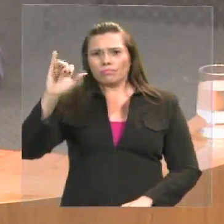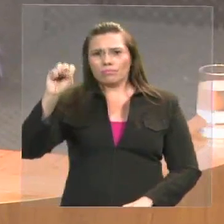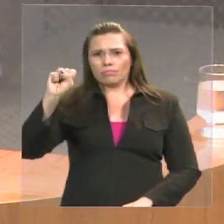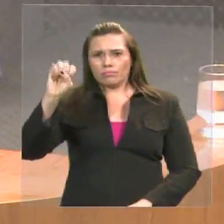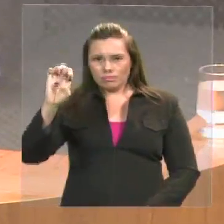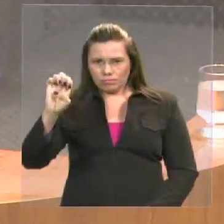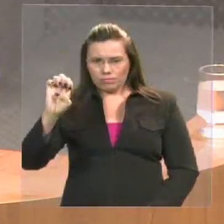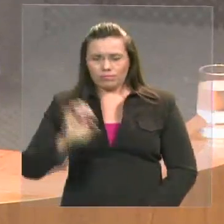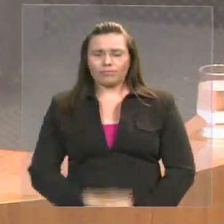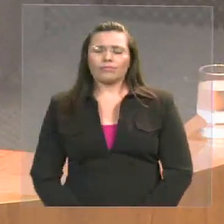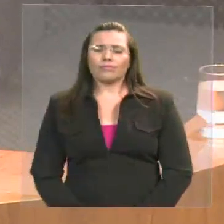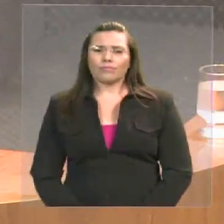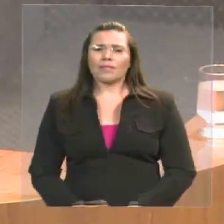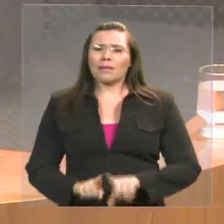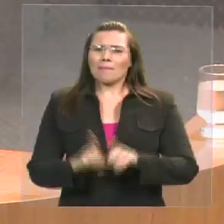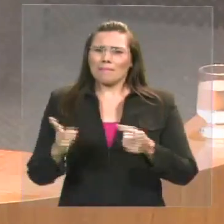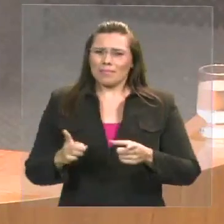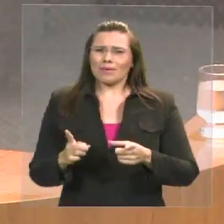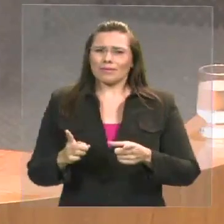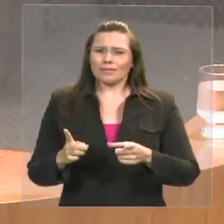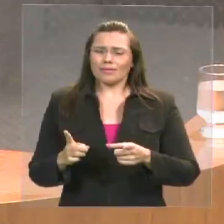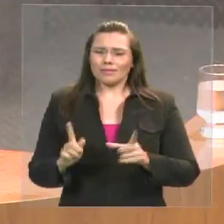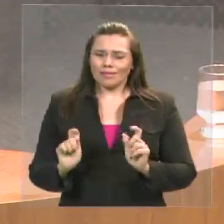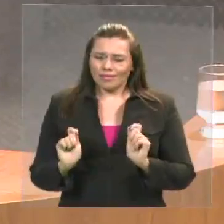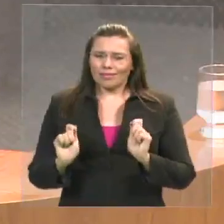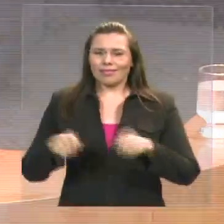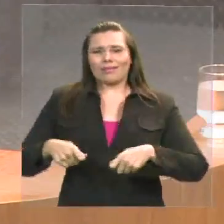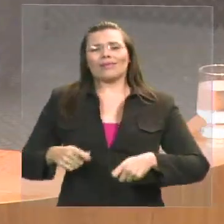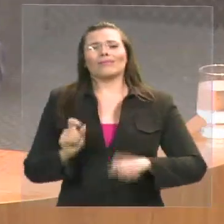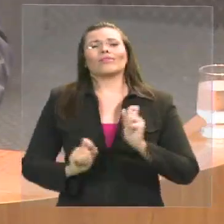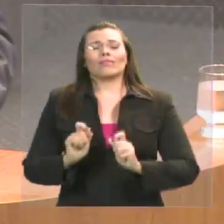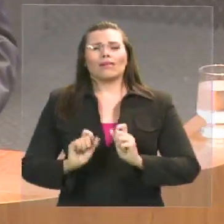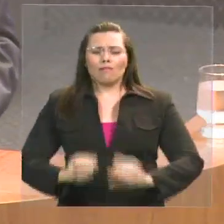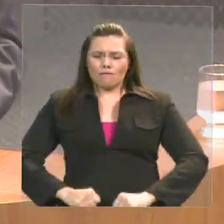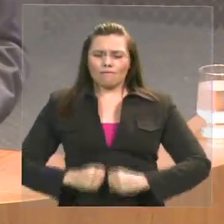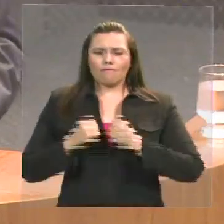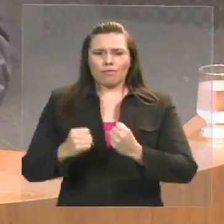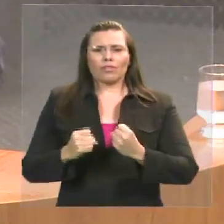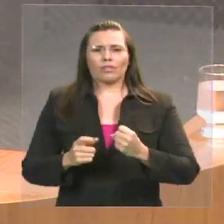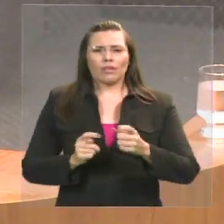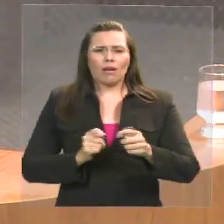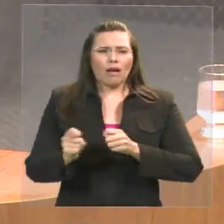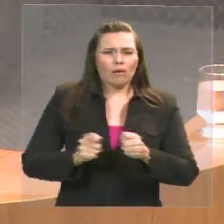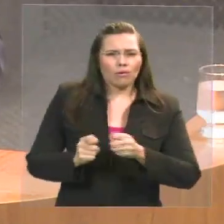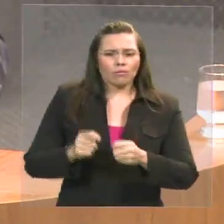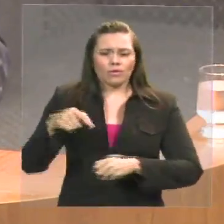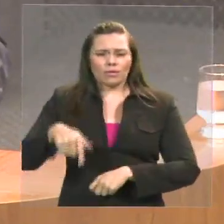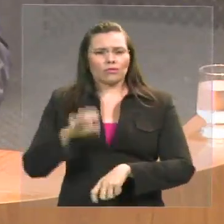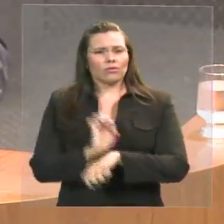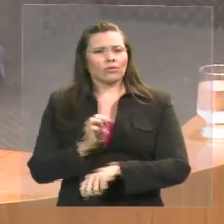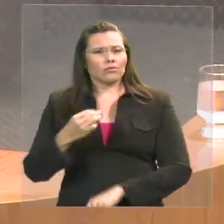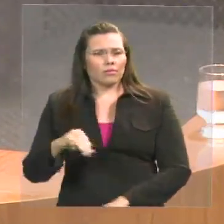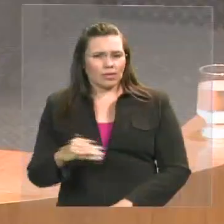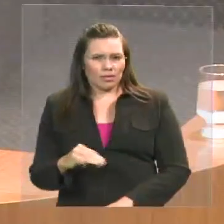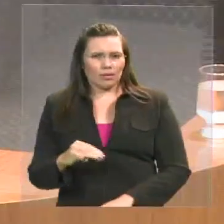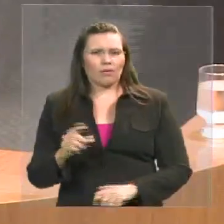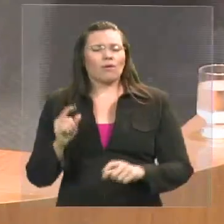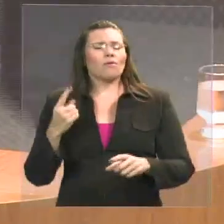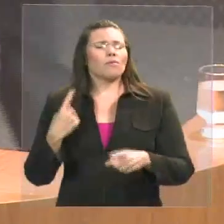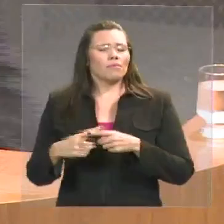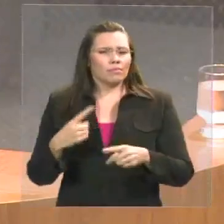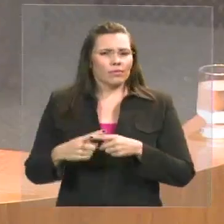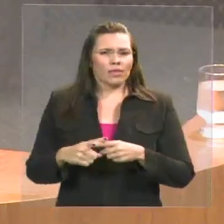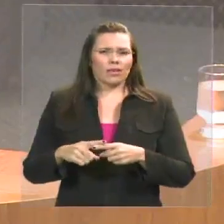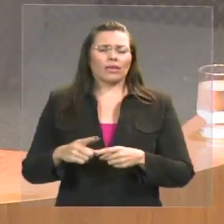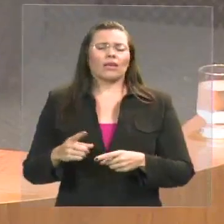para fortalecer a economia de qualquer estado. Ou seja, ele está indo numa via, enquanto outros estados estão se retraindo,